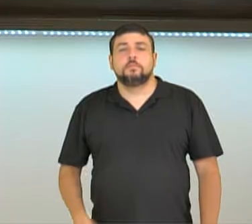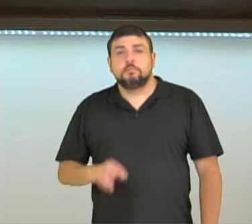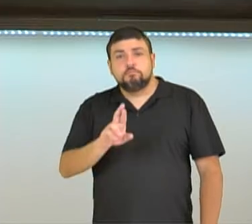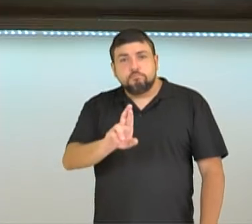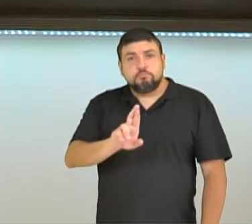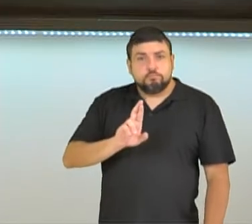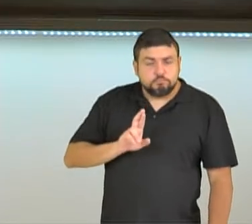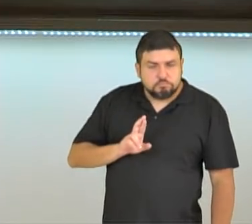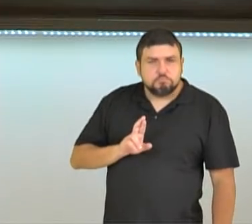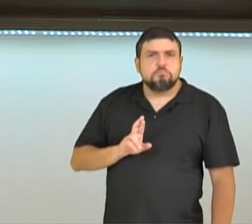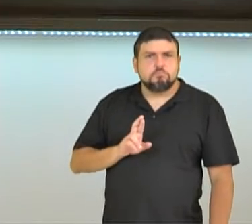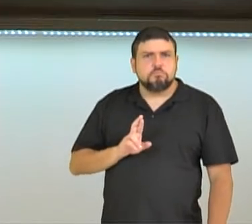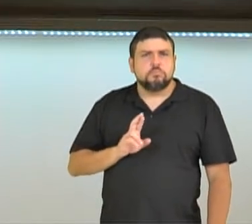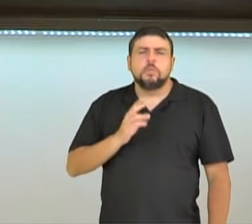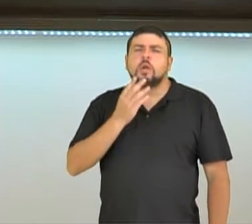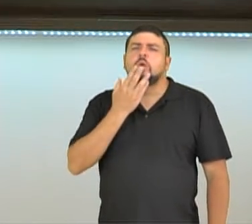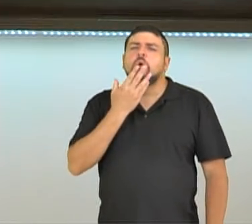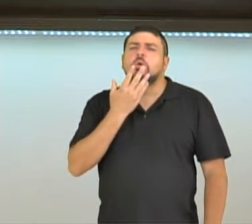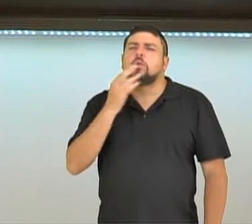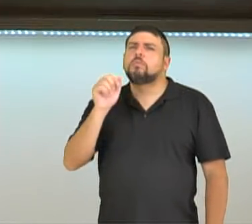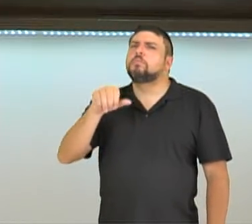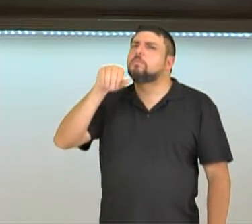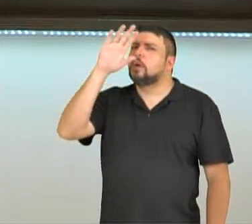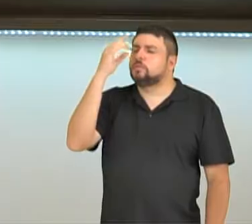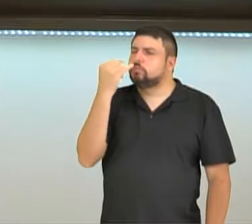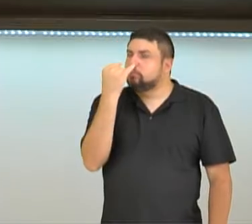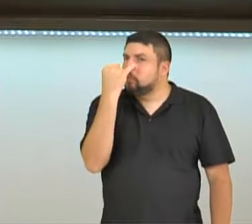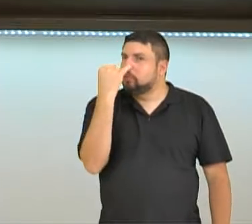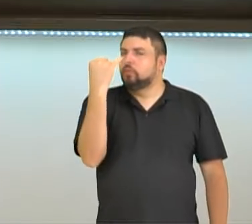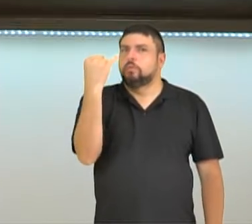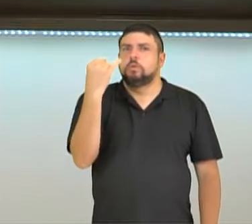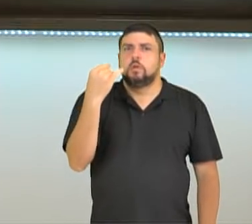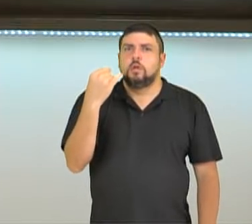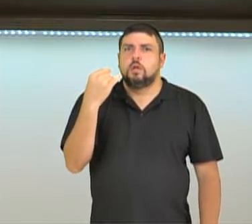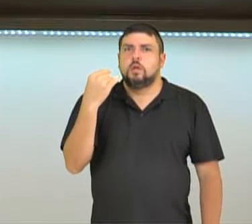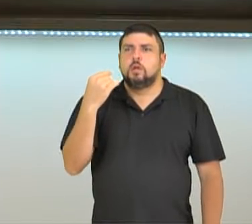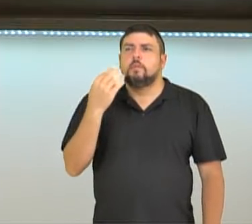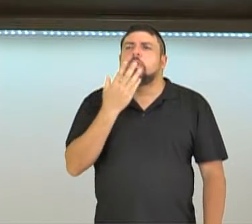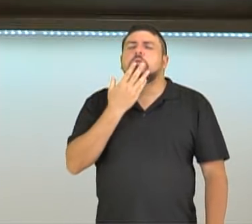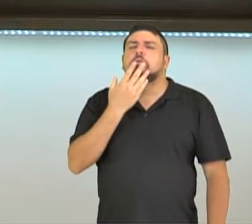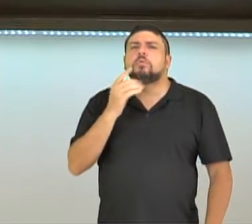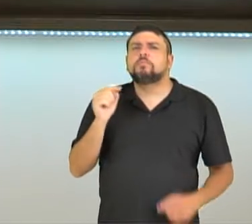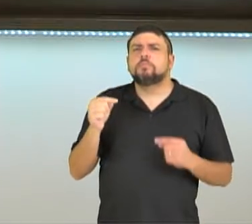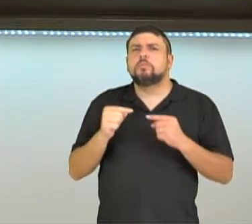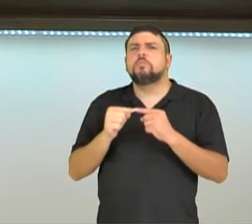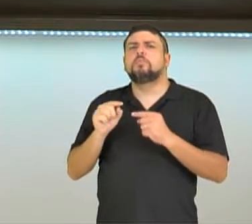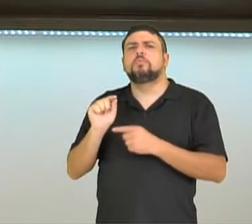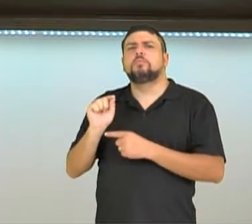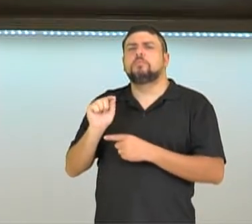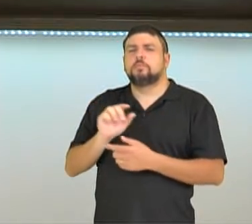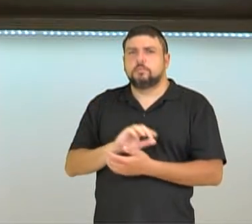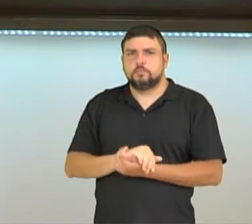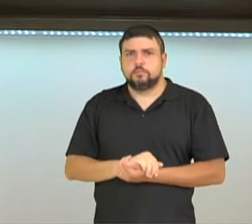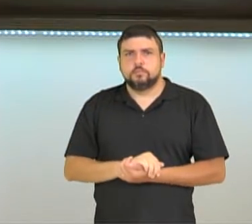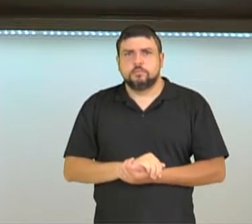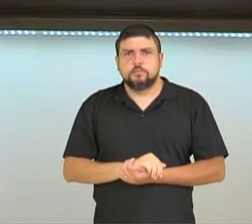Respondeu? Qual é essa cor predominante no cartaz e podemos associá-la a quê? Vejamos a